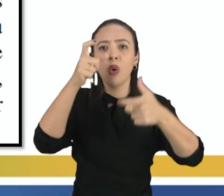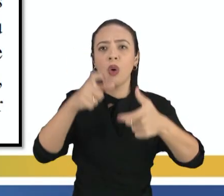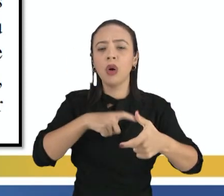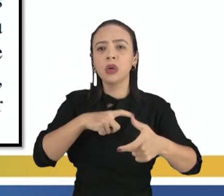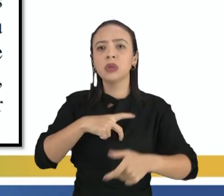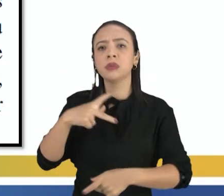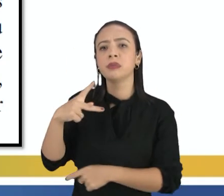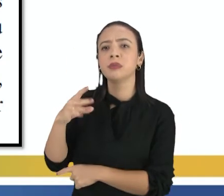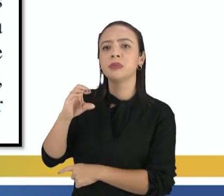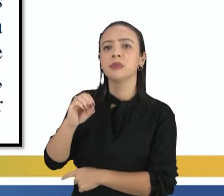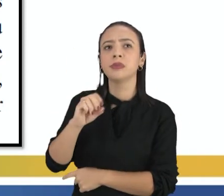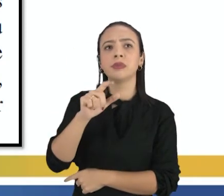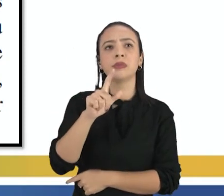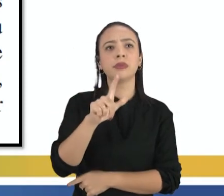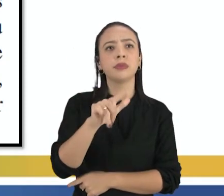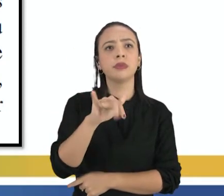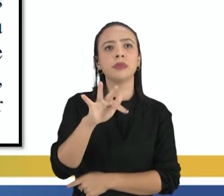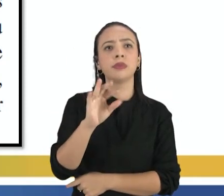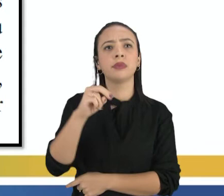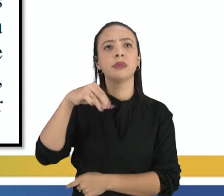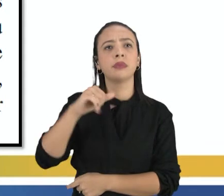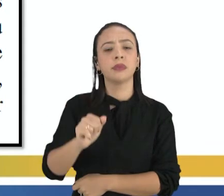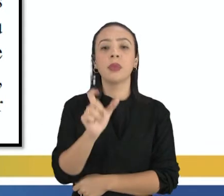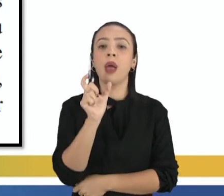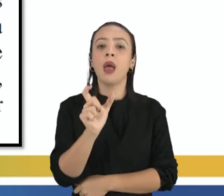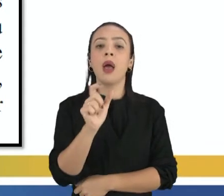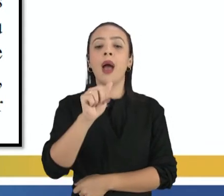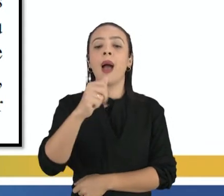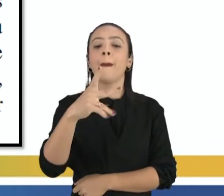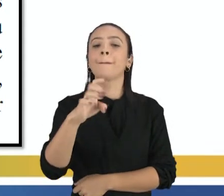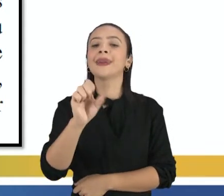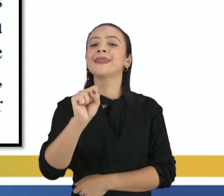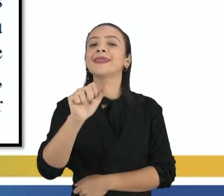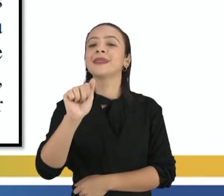polifonia. Nós temos a polifonia na expressão apesar do